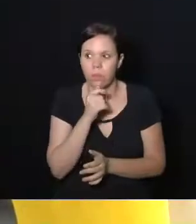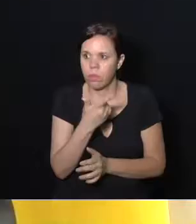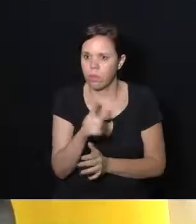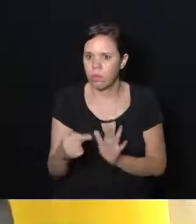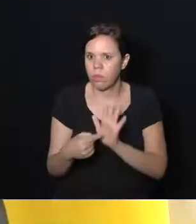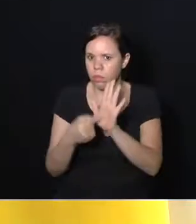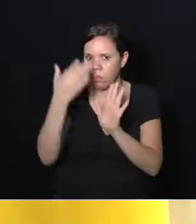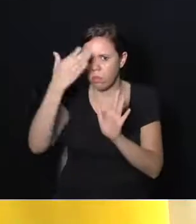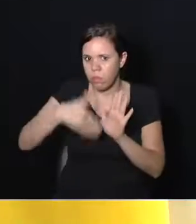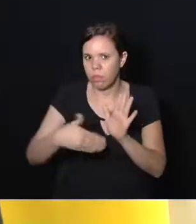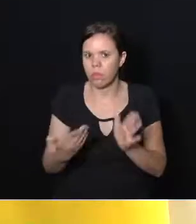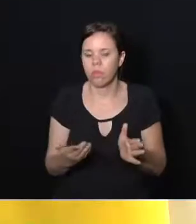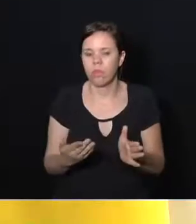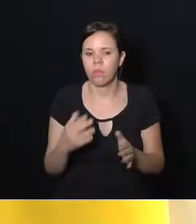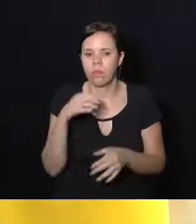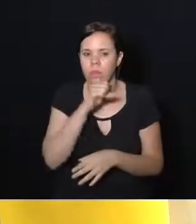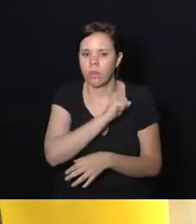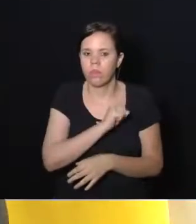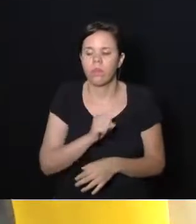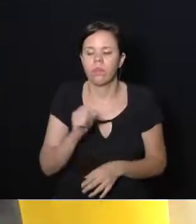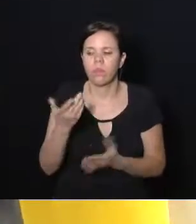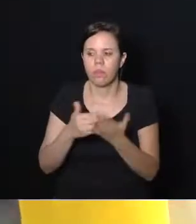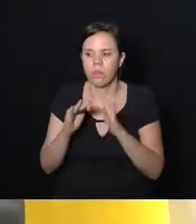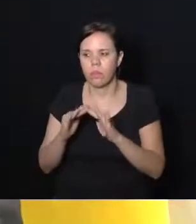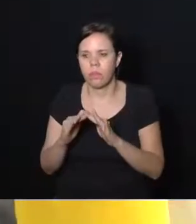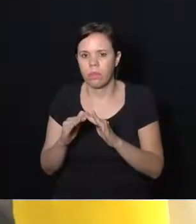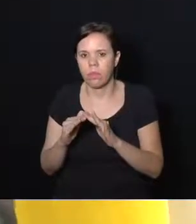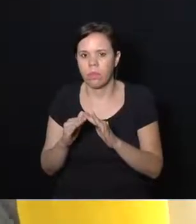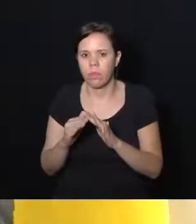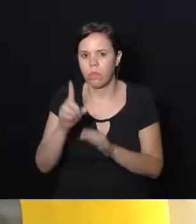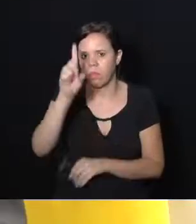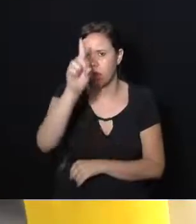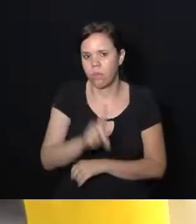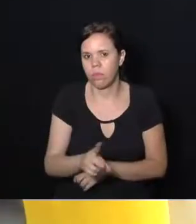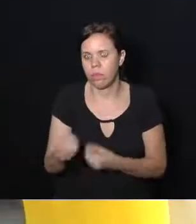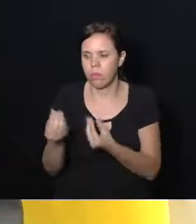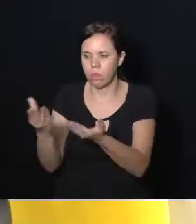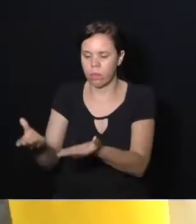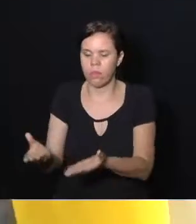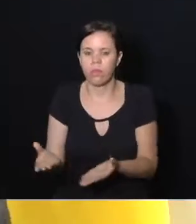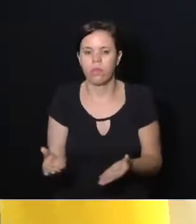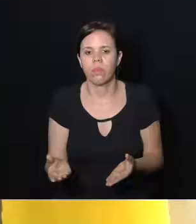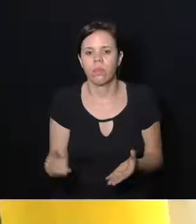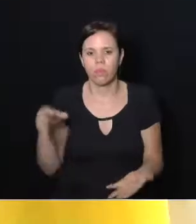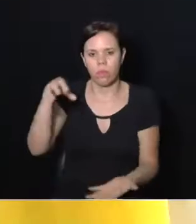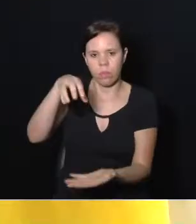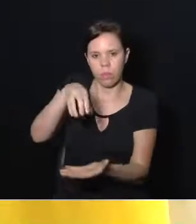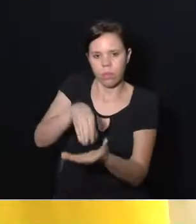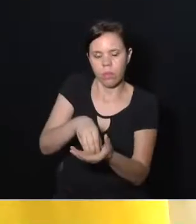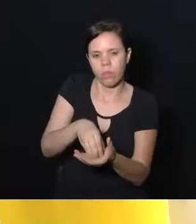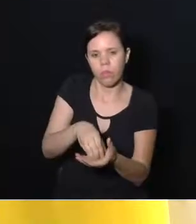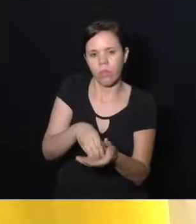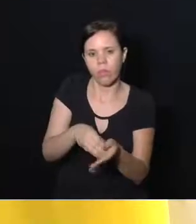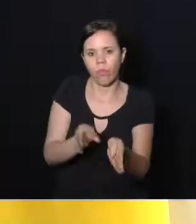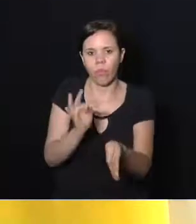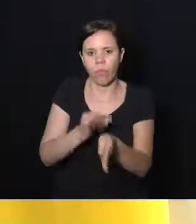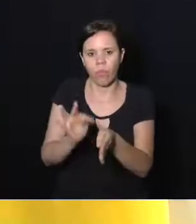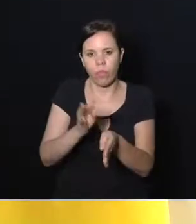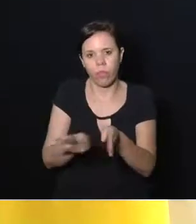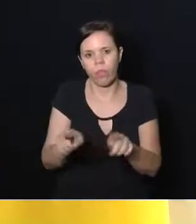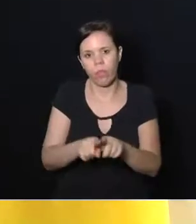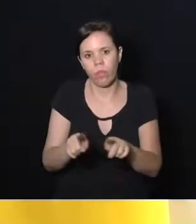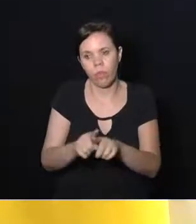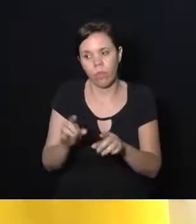apresentar, imediatamente a escola, a direção da escola encaminha ao Conselho Tutelar, comunica ao Conselho Tutelar